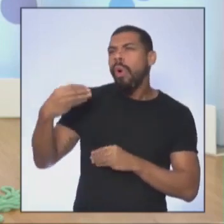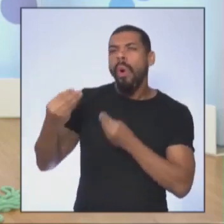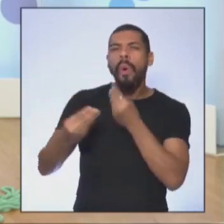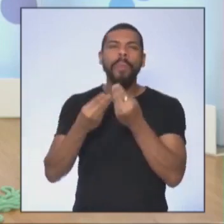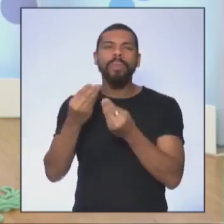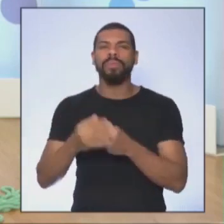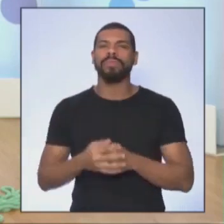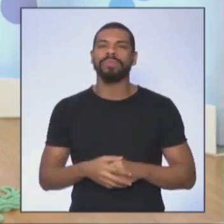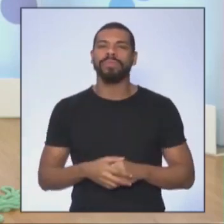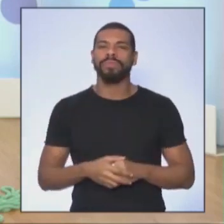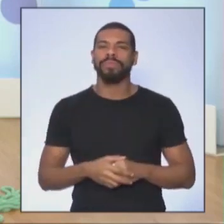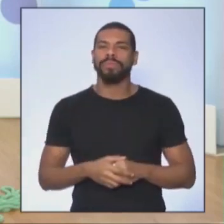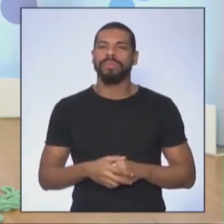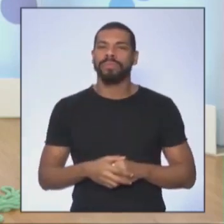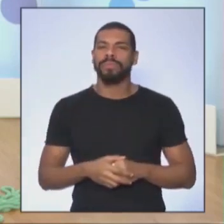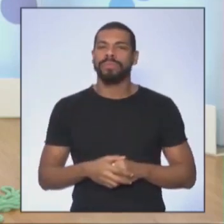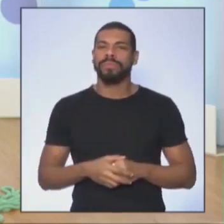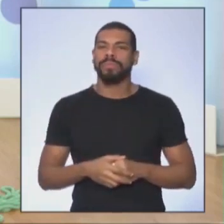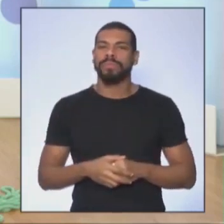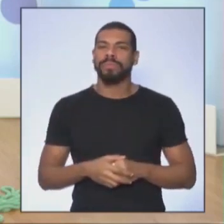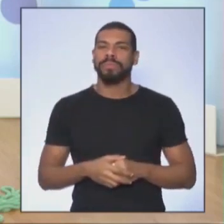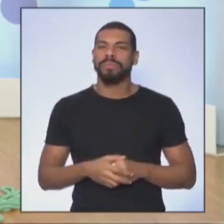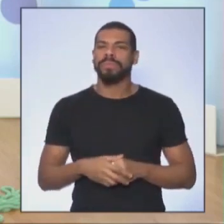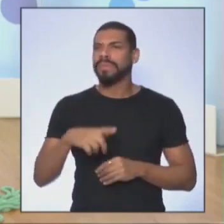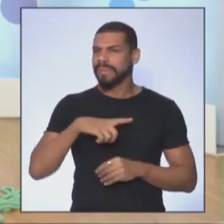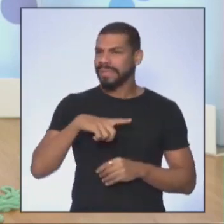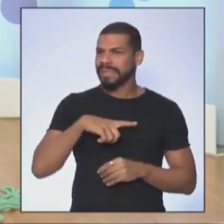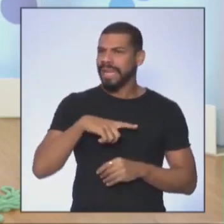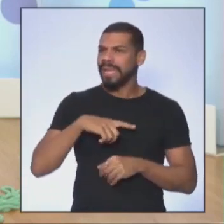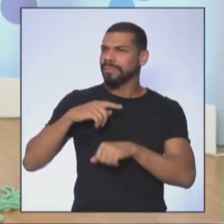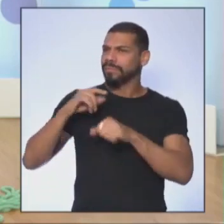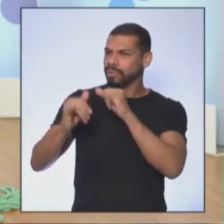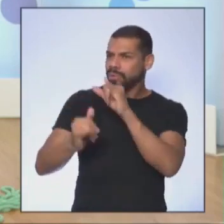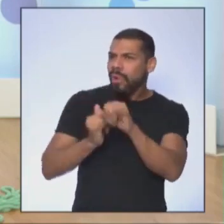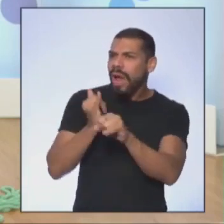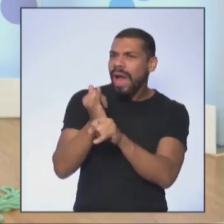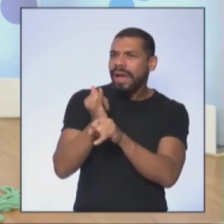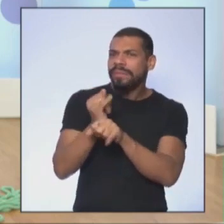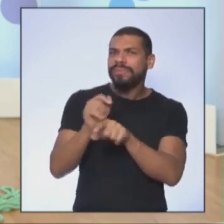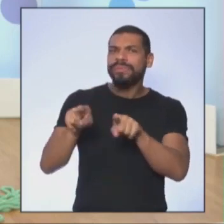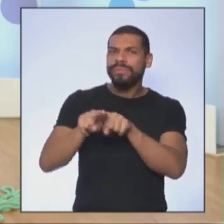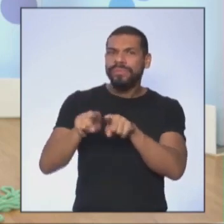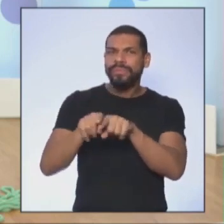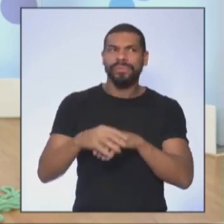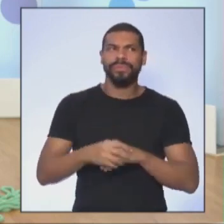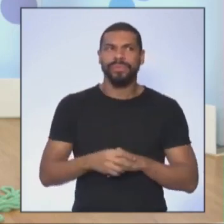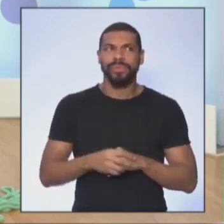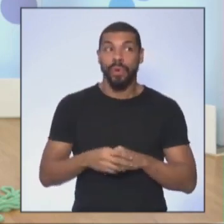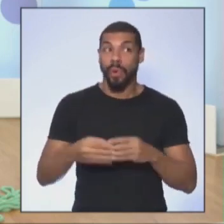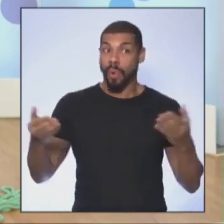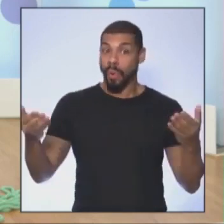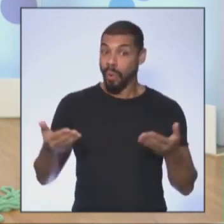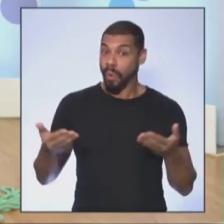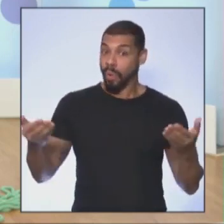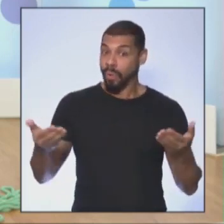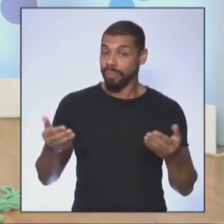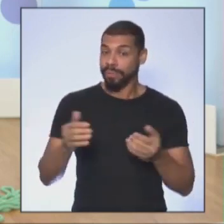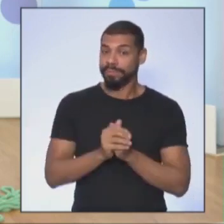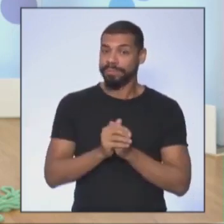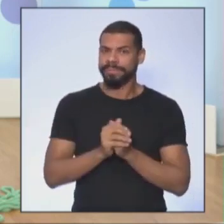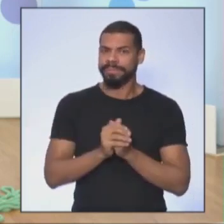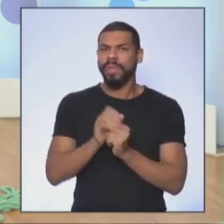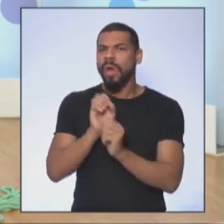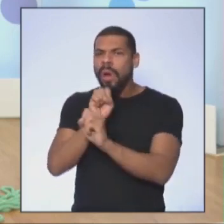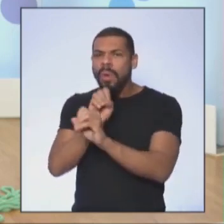canal mesmo? Bom, a gente tem o canal Minuto Exatas, que inclusive o primeiro vídeo estreia hoje, que é um canal de ensino